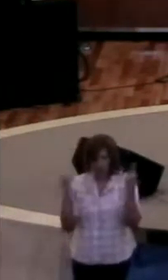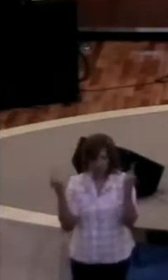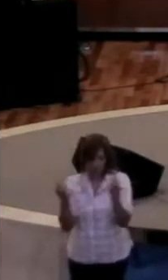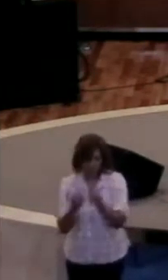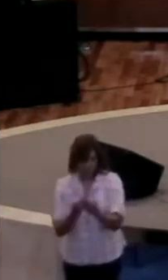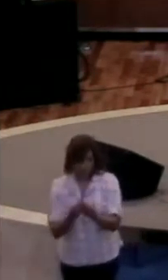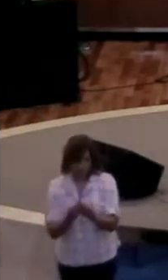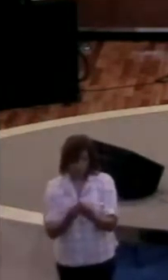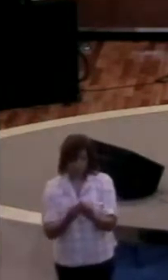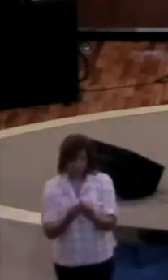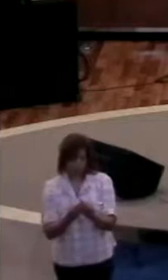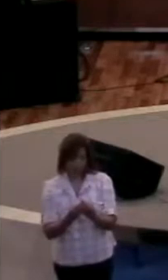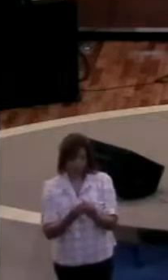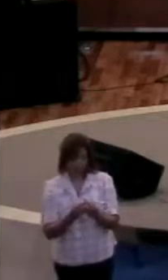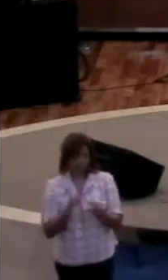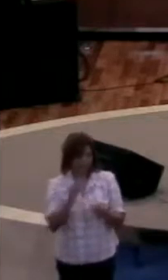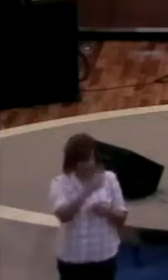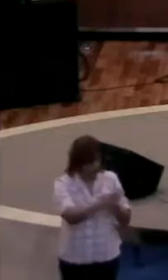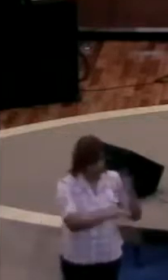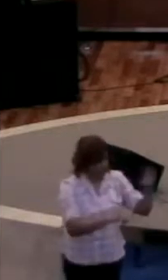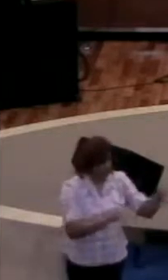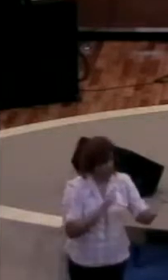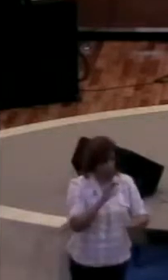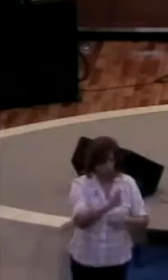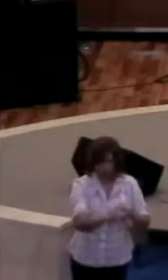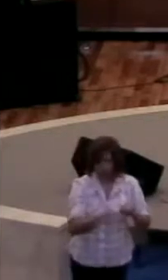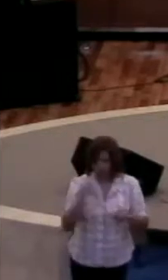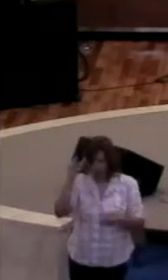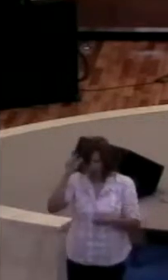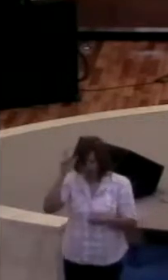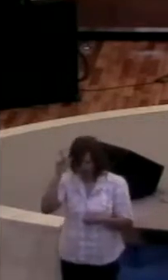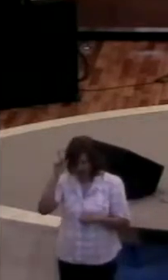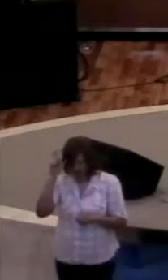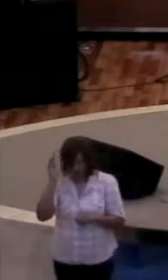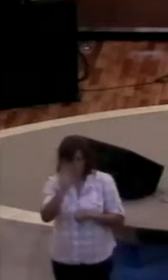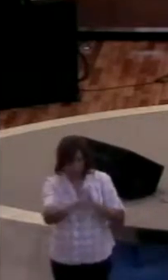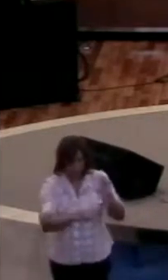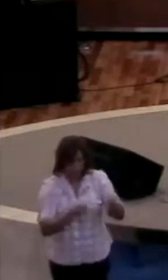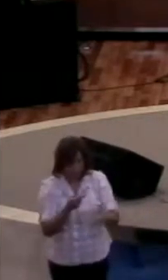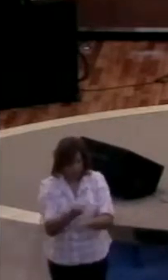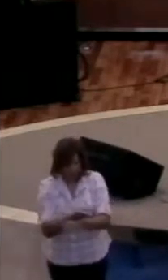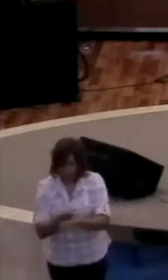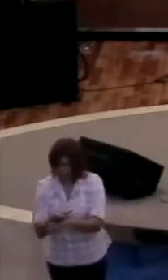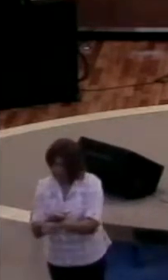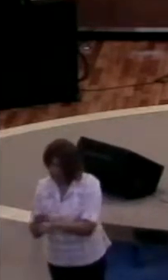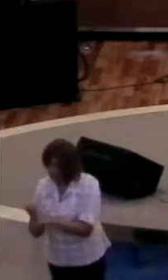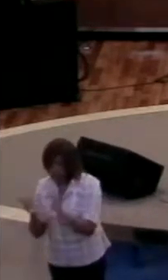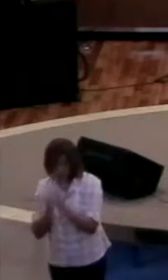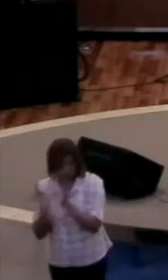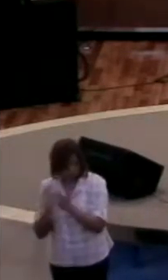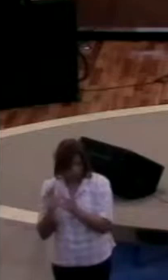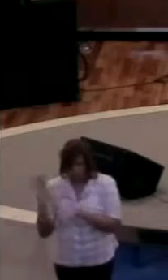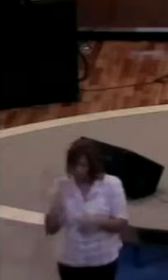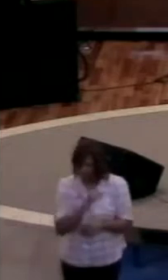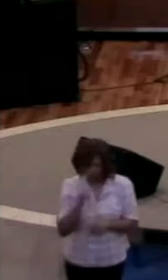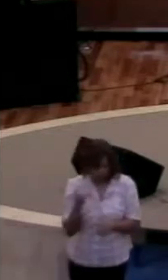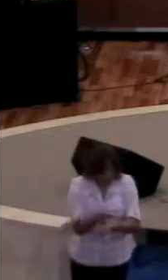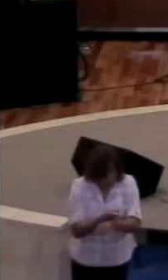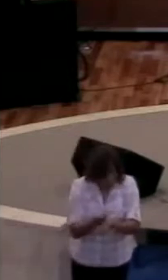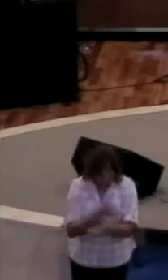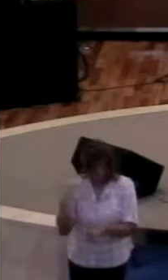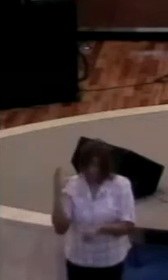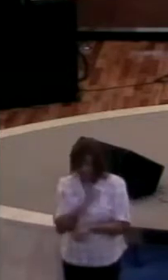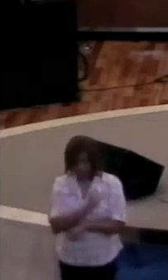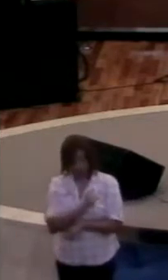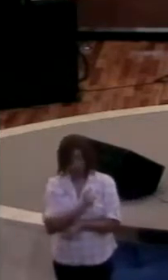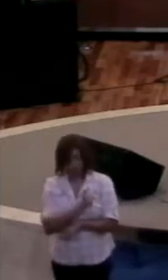olha, capetaiada, vem cá vocês, vão procurar Jesus, acha essa criança, onde ele estiver, procura.